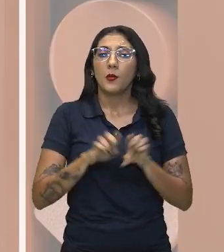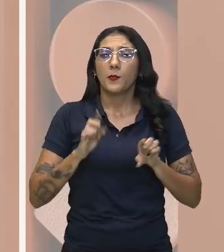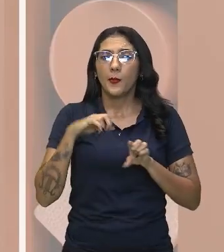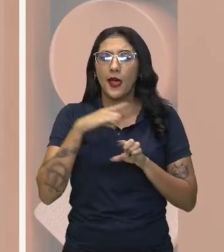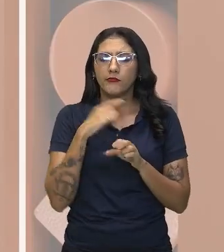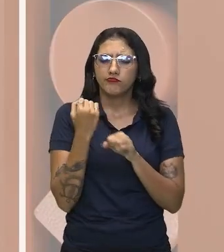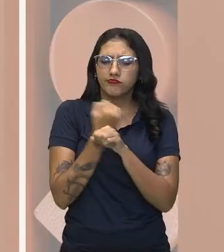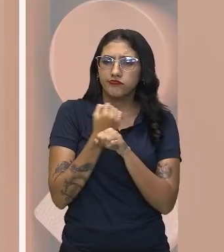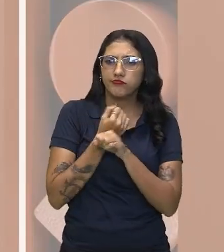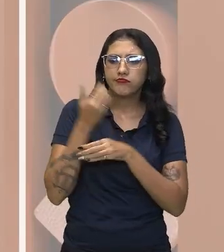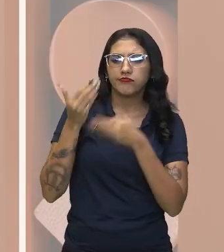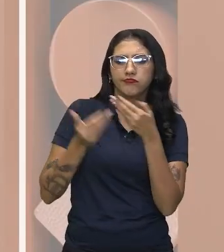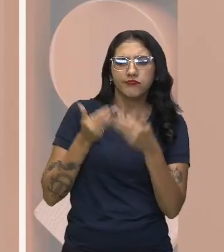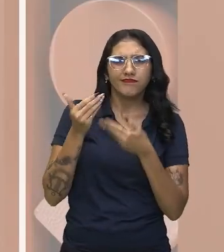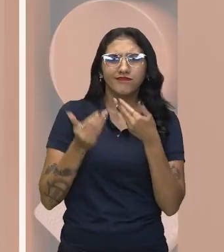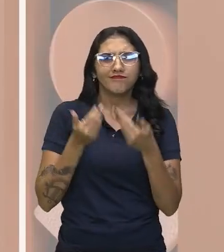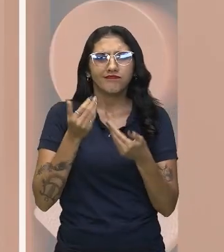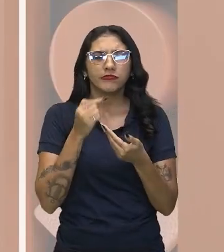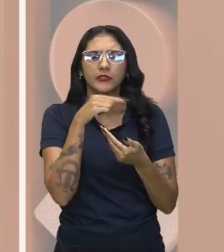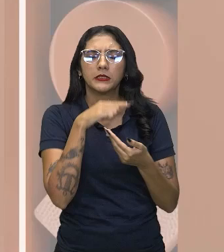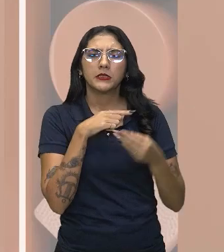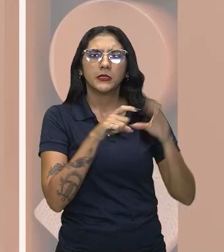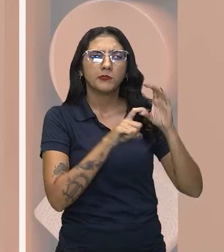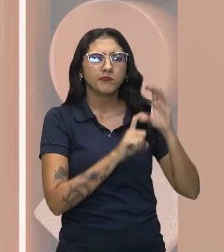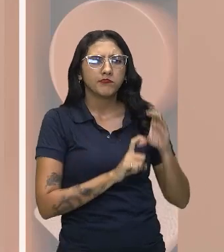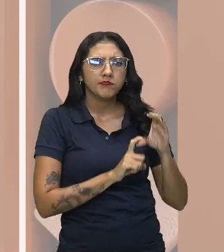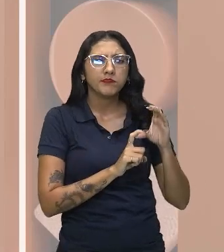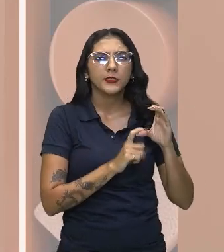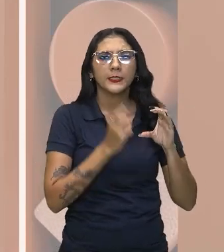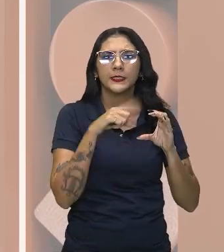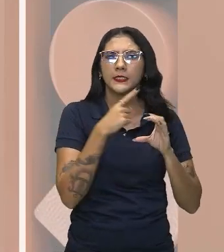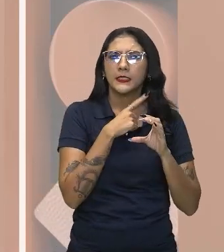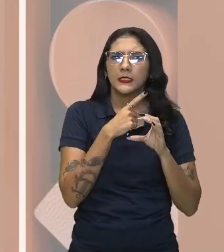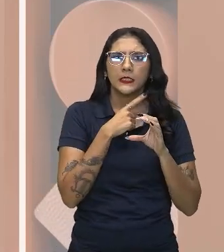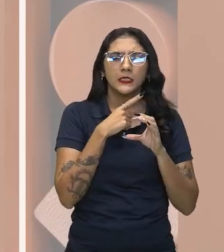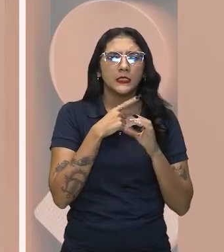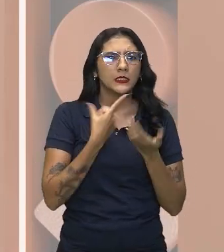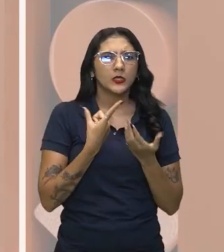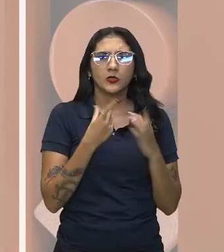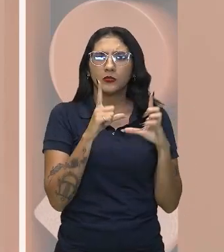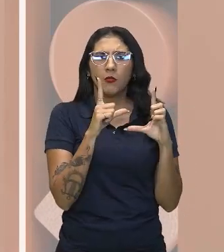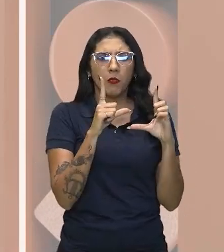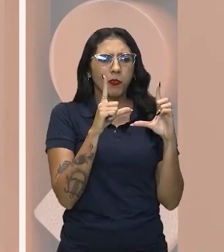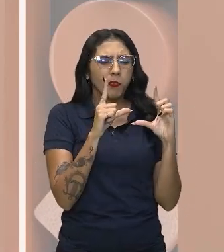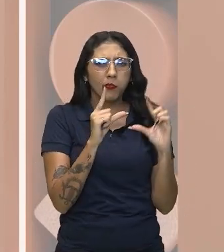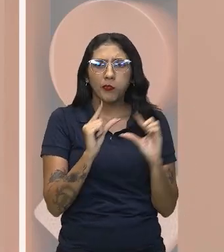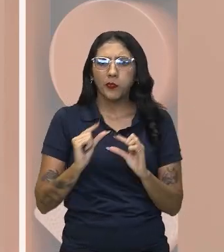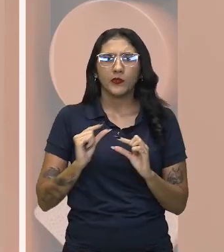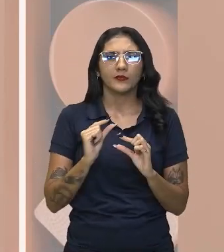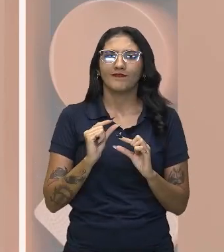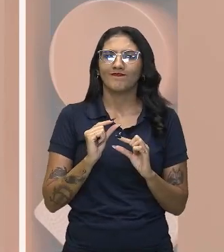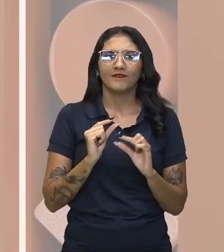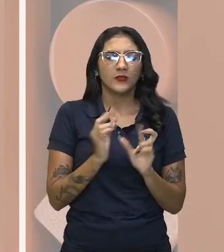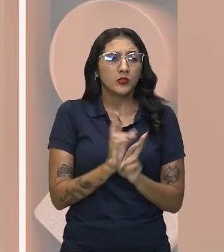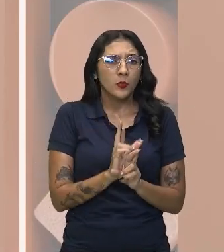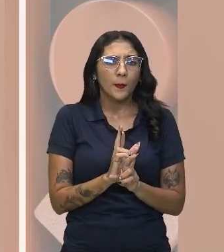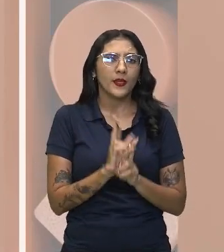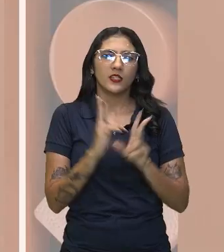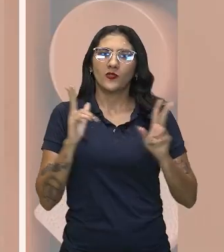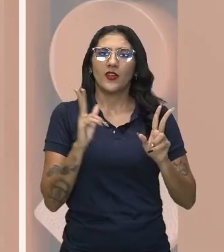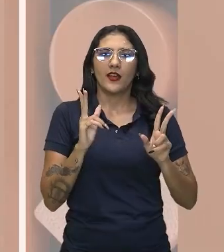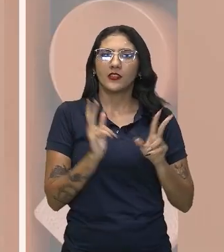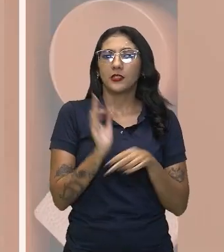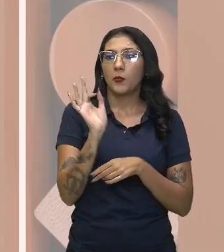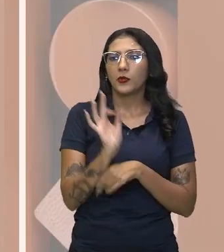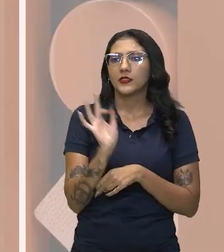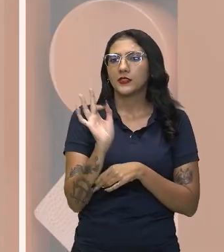o valor dessas ações ele estava completamente dissonante com o valor real